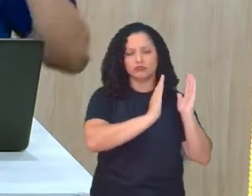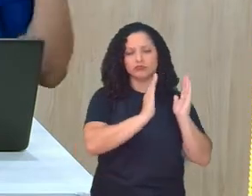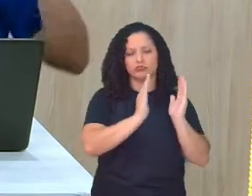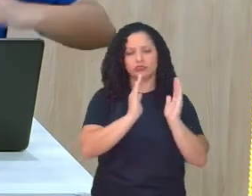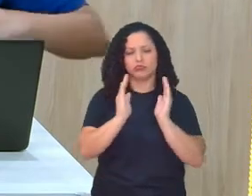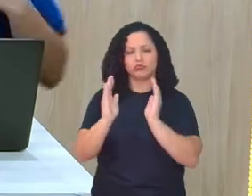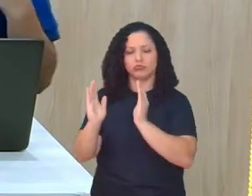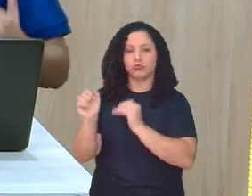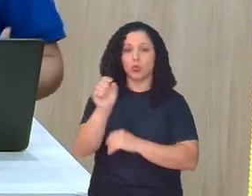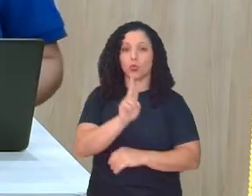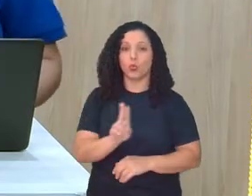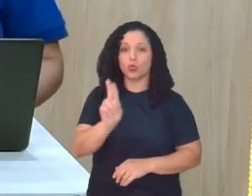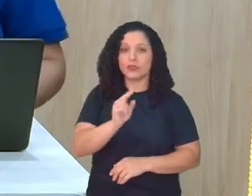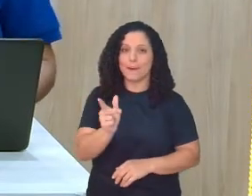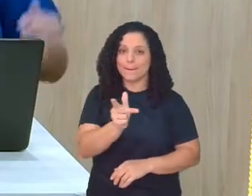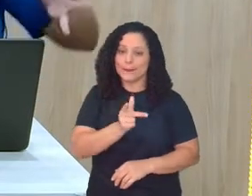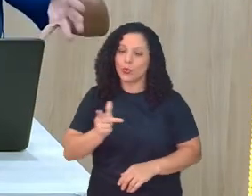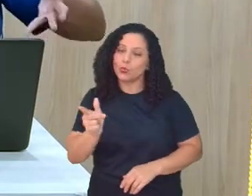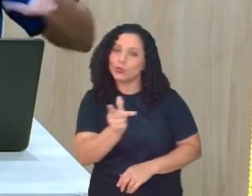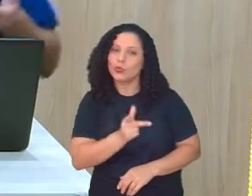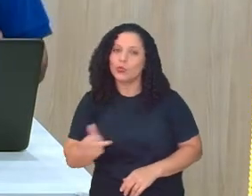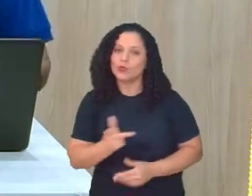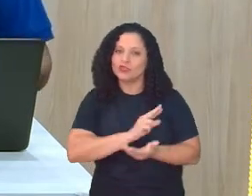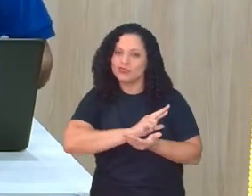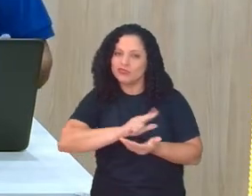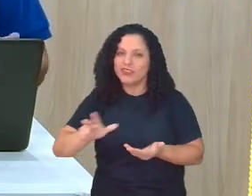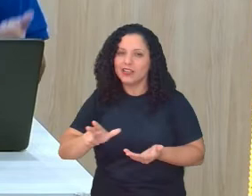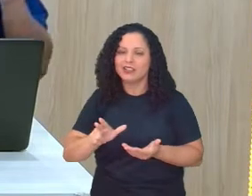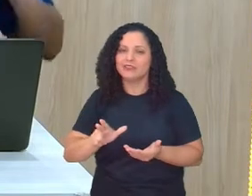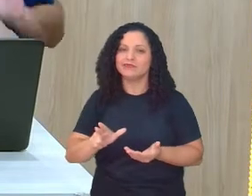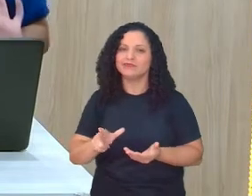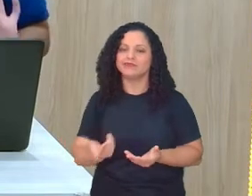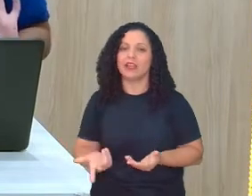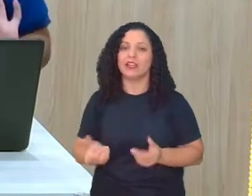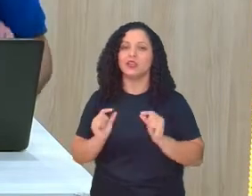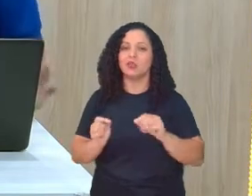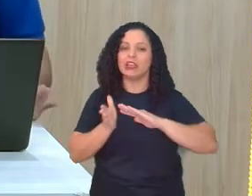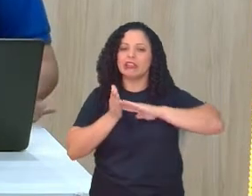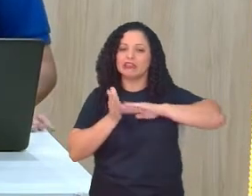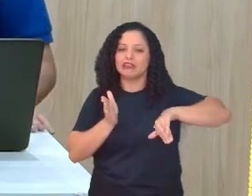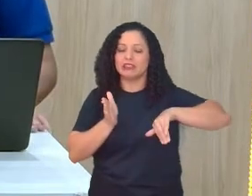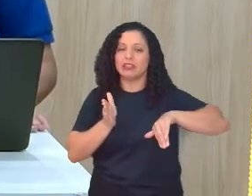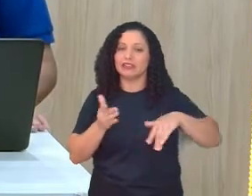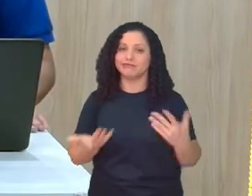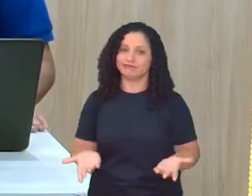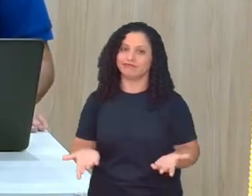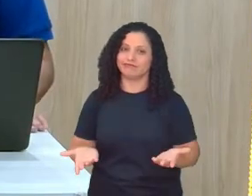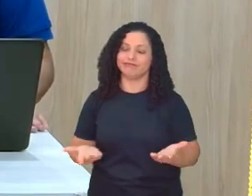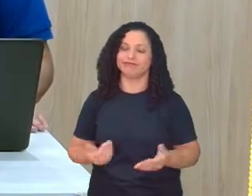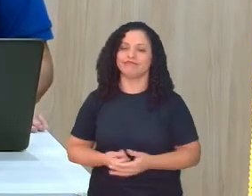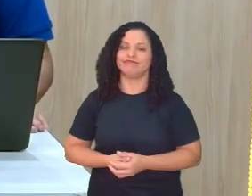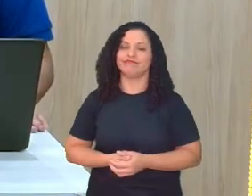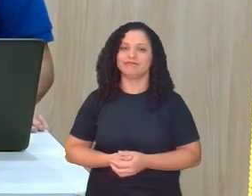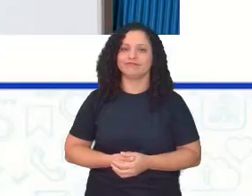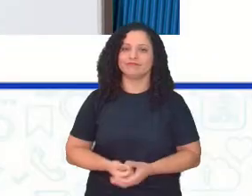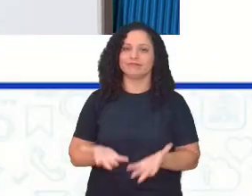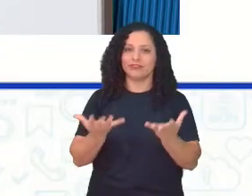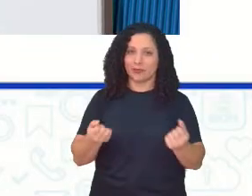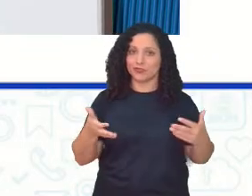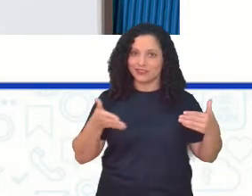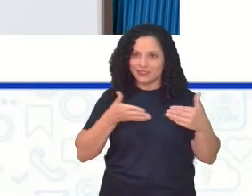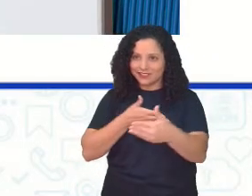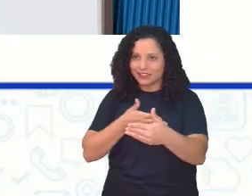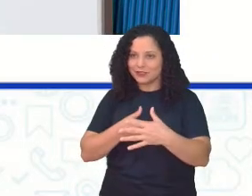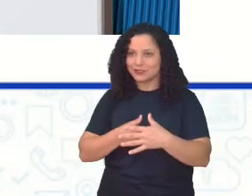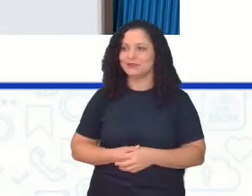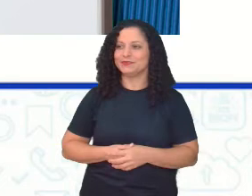muitos pronomes pessoais, por exemplo, e suprimir faria mais sentido. Pois é, vamos seguindo, minha